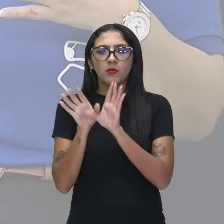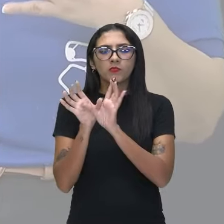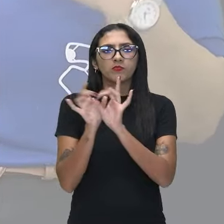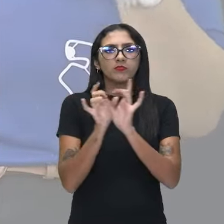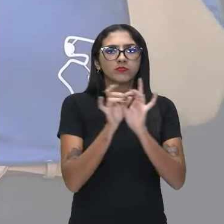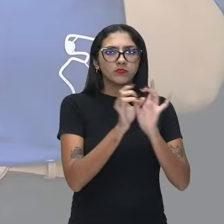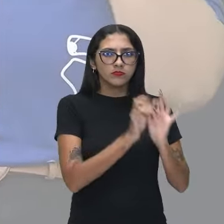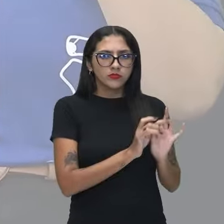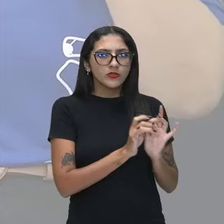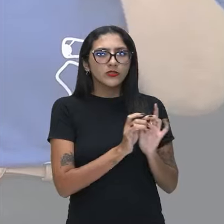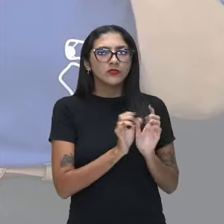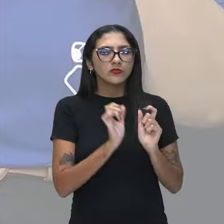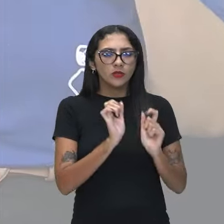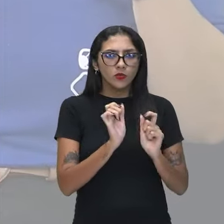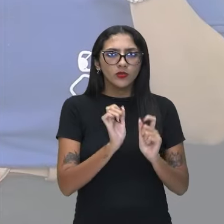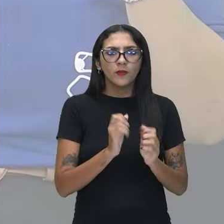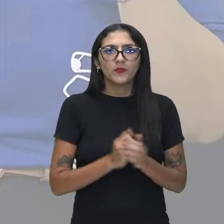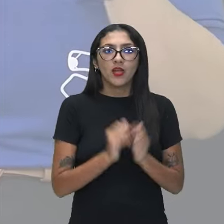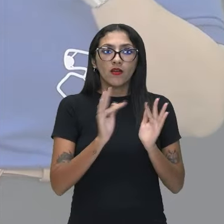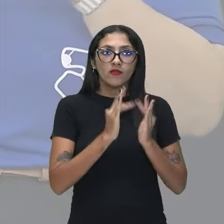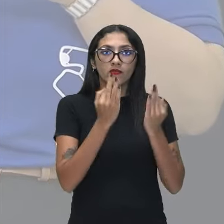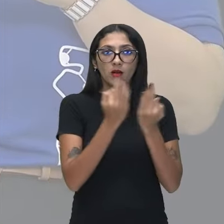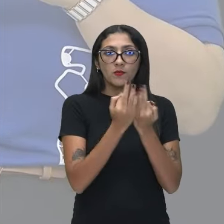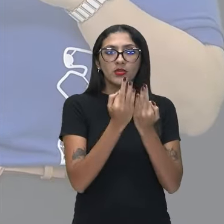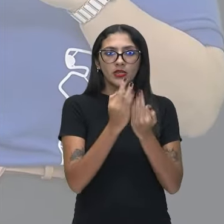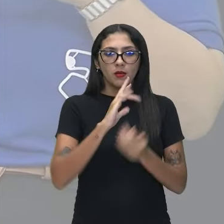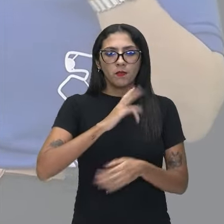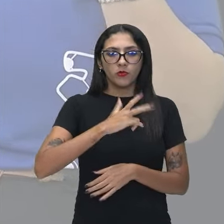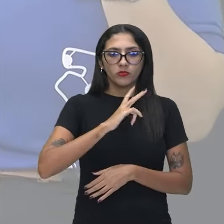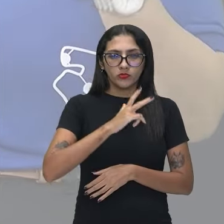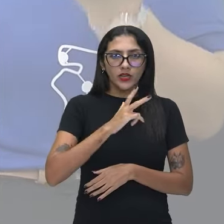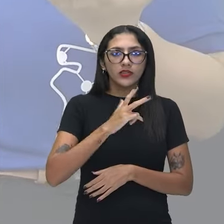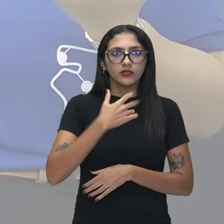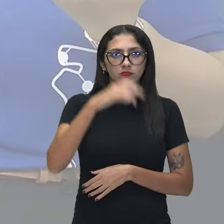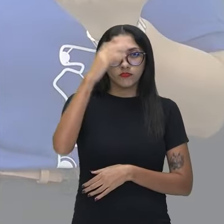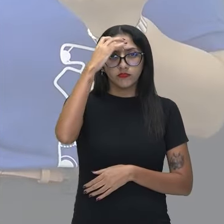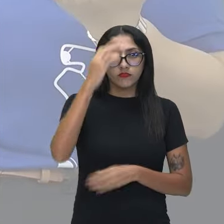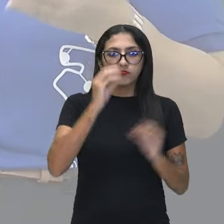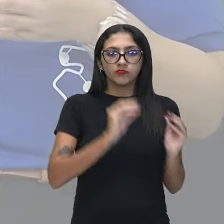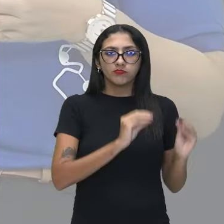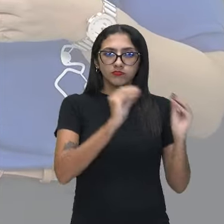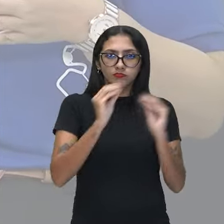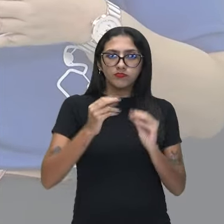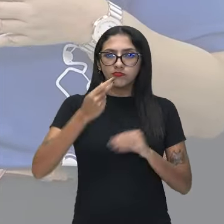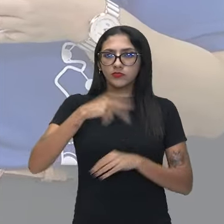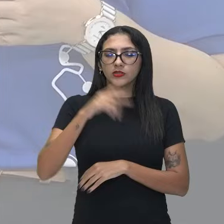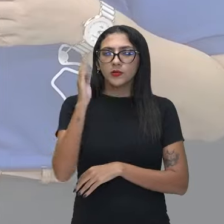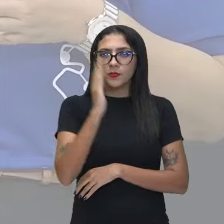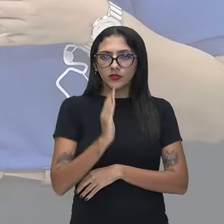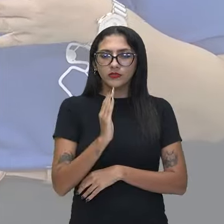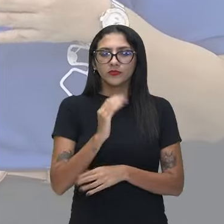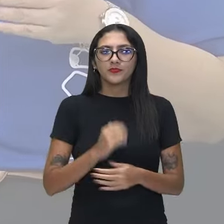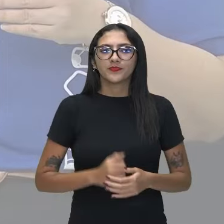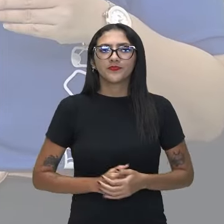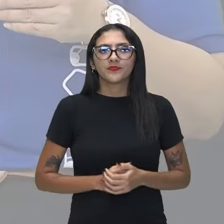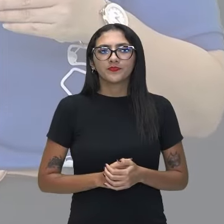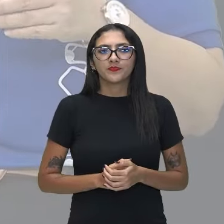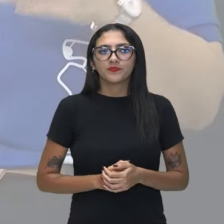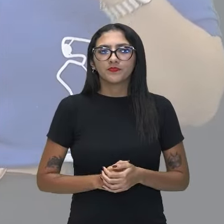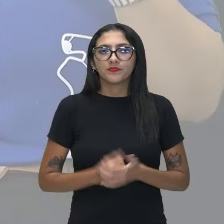inicial, né, que é da transferência da família real portuguesa para o Brasil. O Brasil ainda era colônia de Portugal. E, por fim,